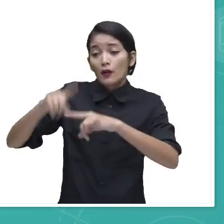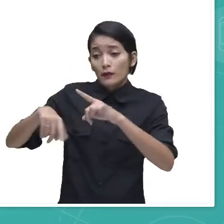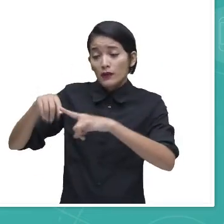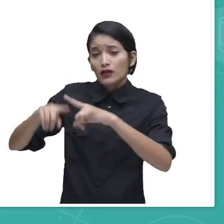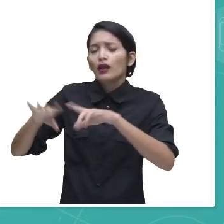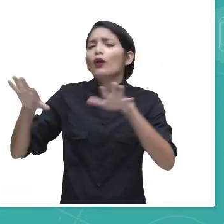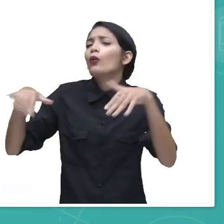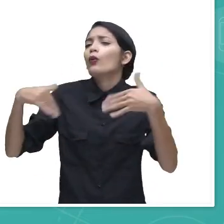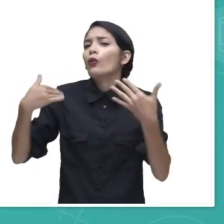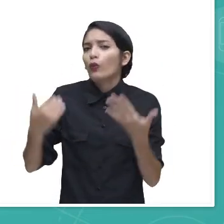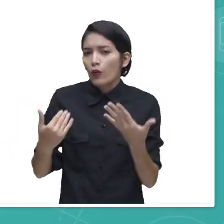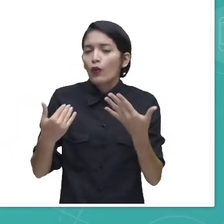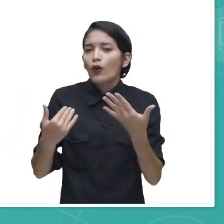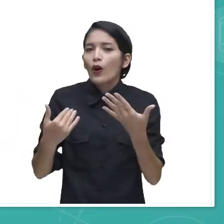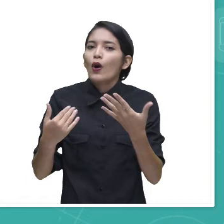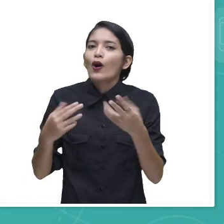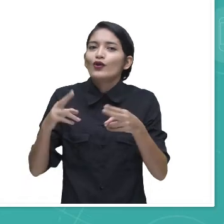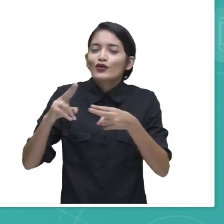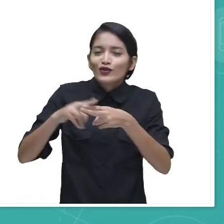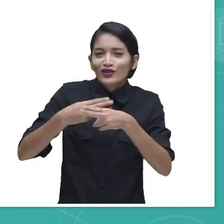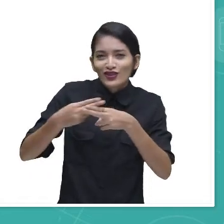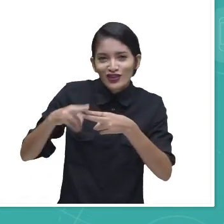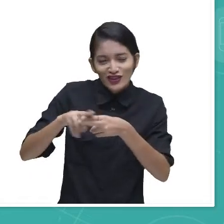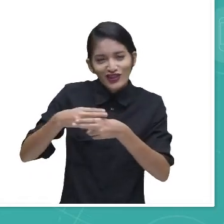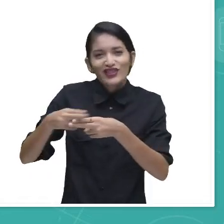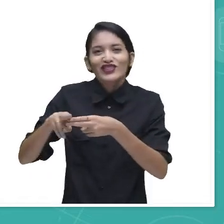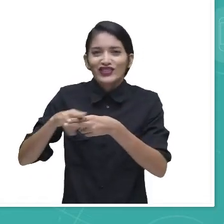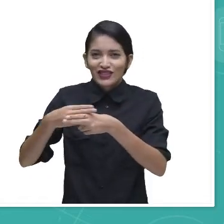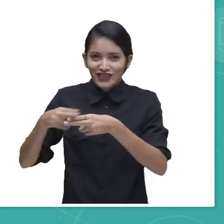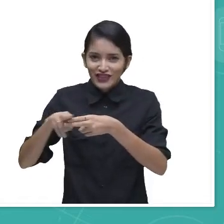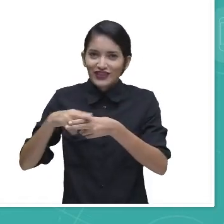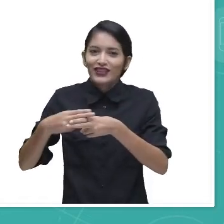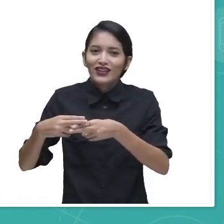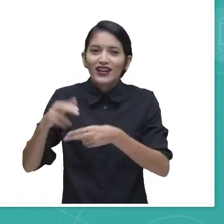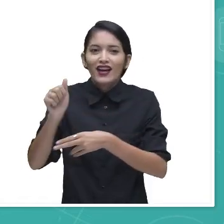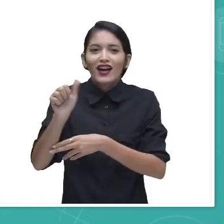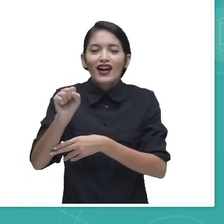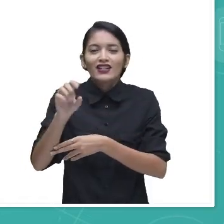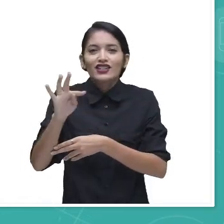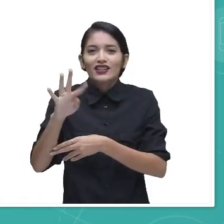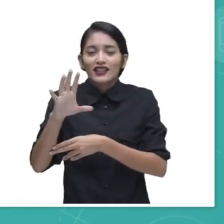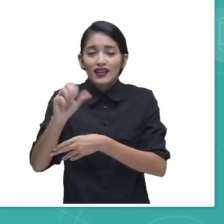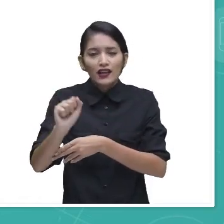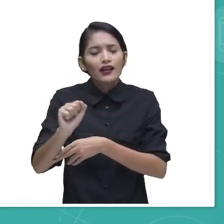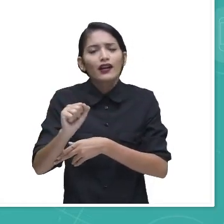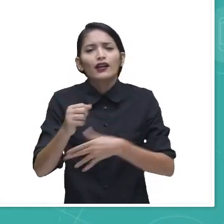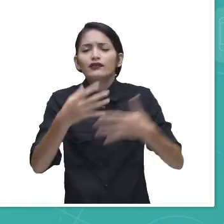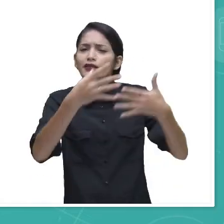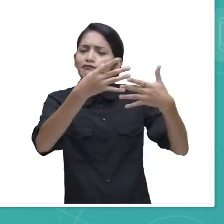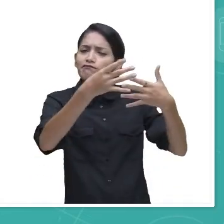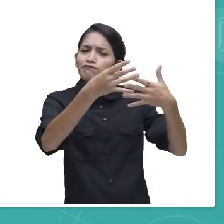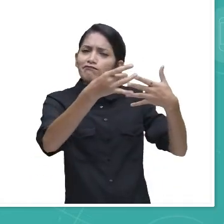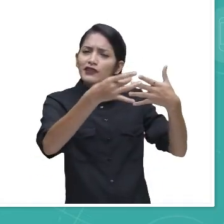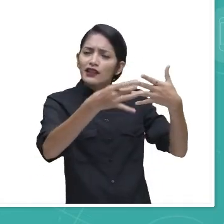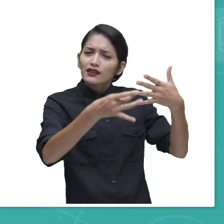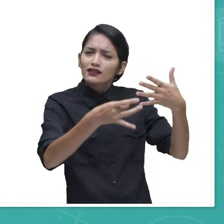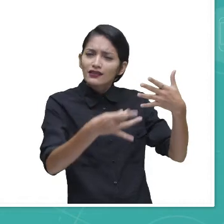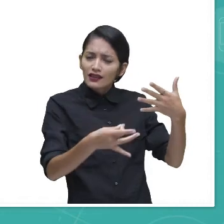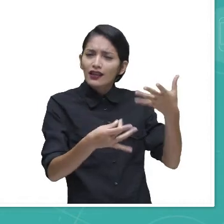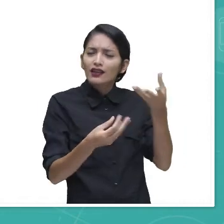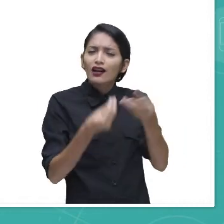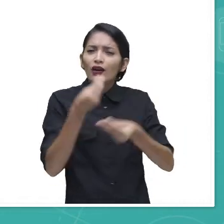né? Qual é esse produto? É o chocolate, chocolate asteca. E ele começa a descrever, né?